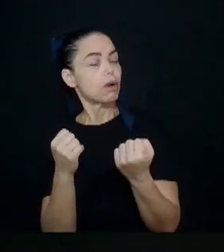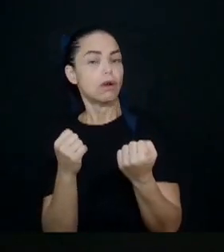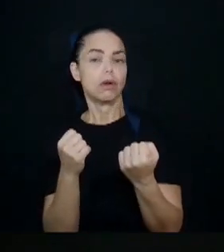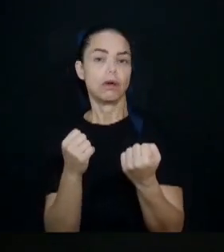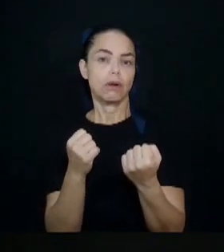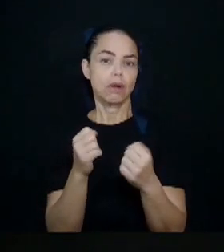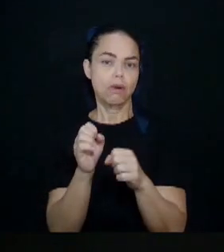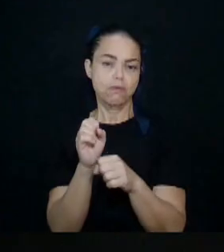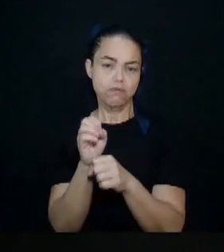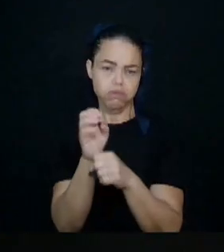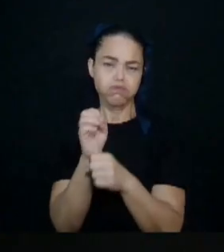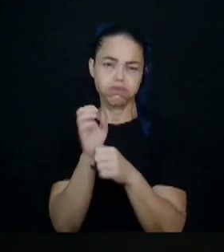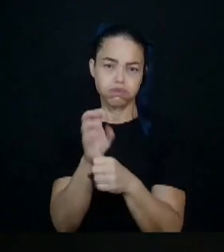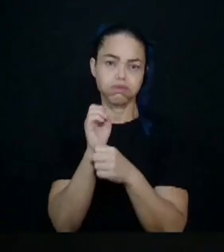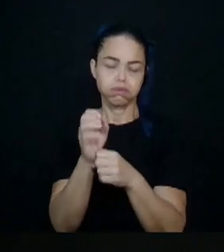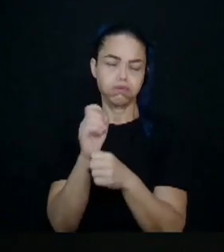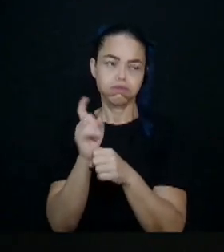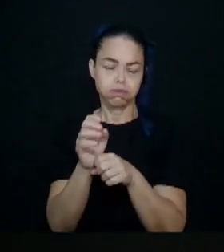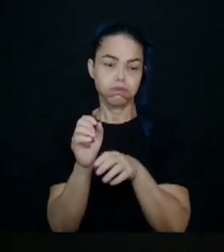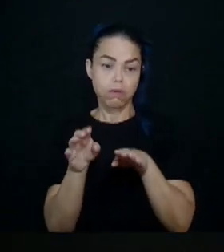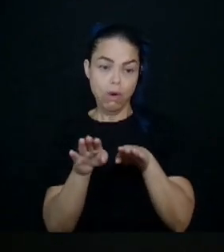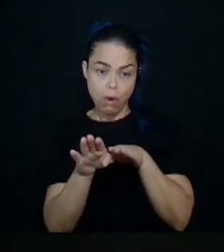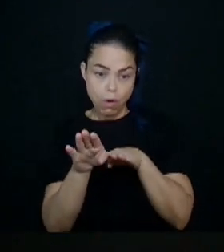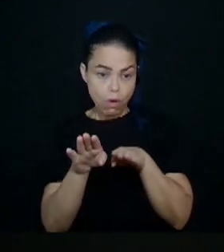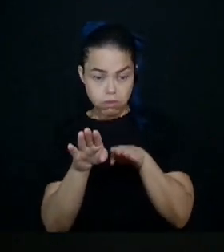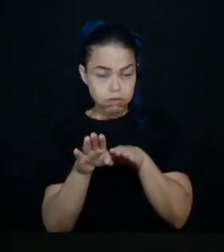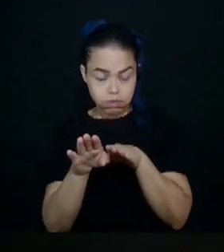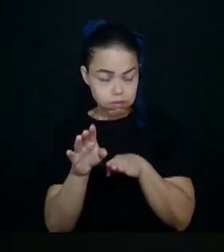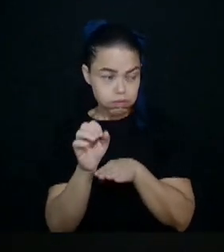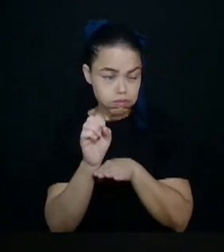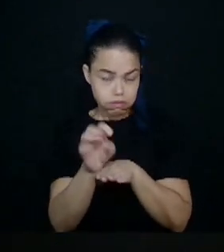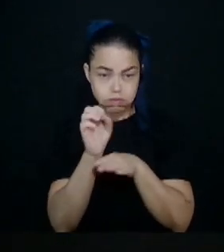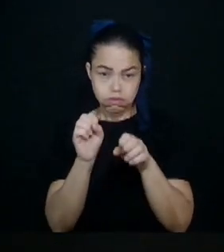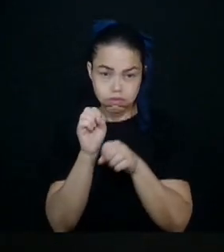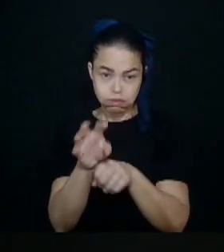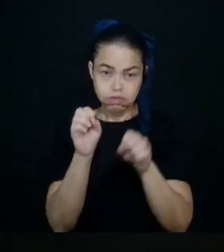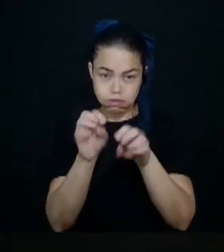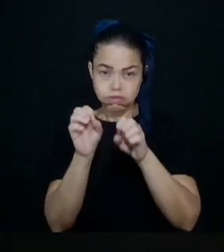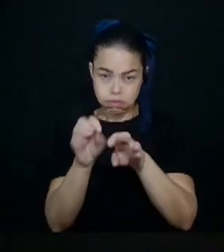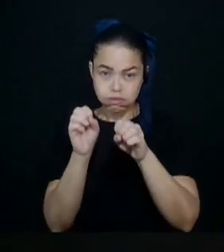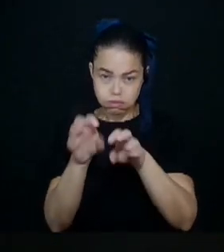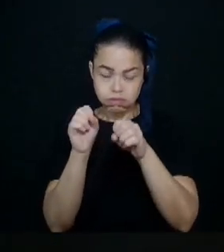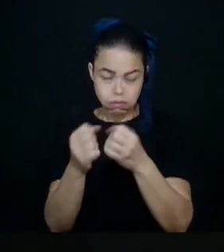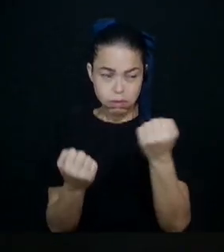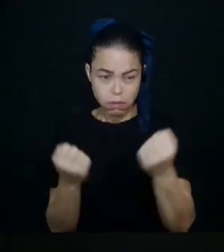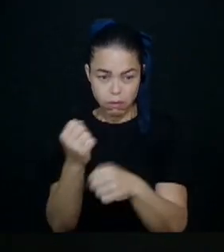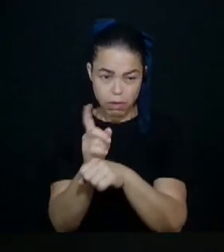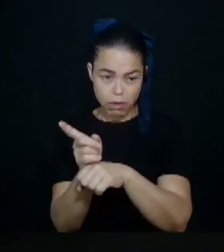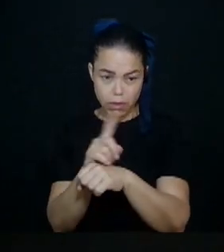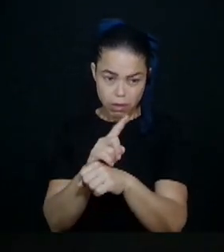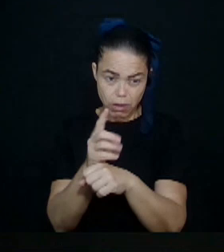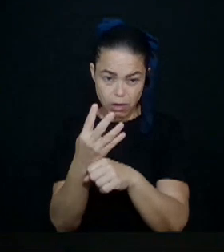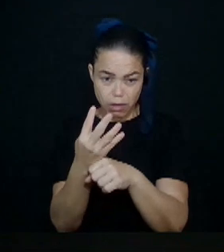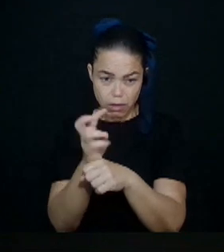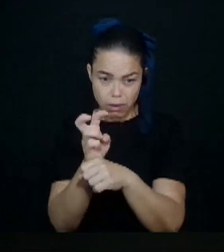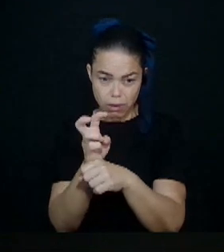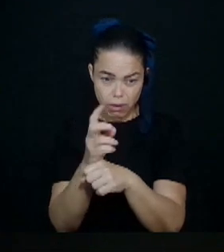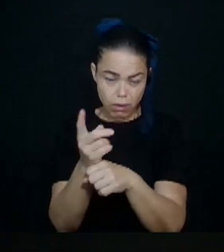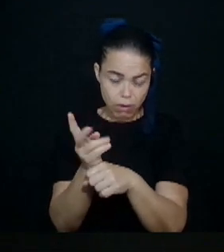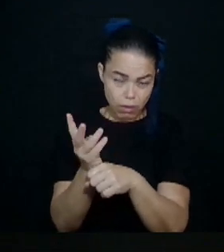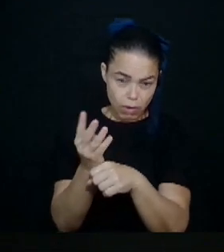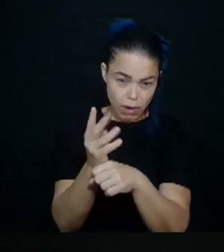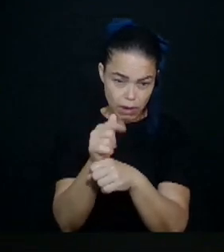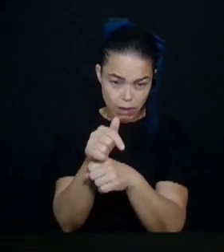pra você, tipo, sai da minha frente. E você olha no seu velocímetro e você tá 45, 47, a via